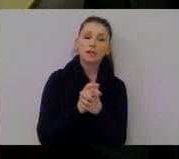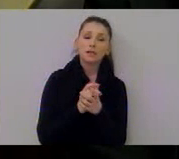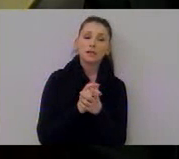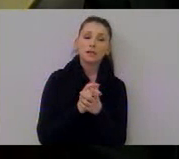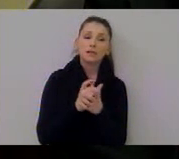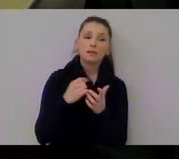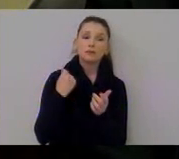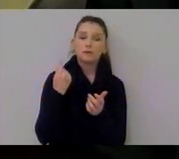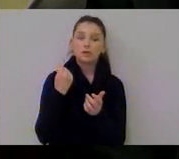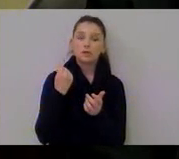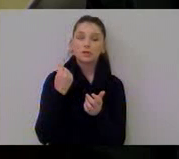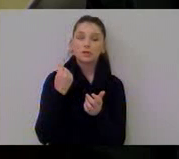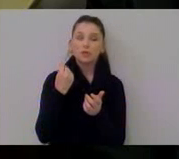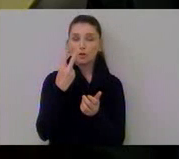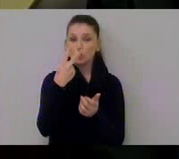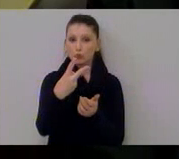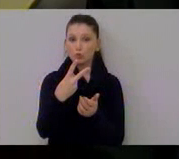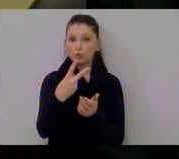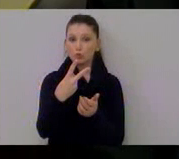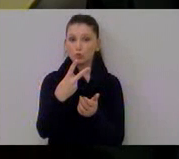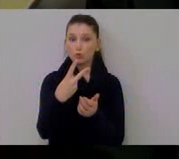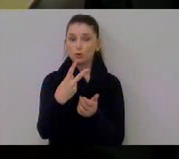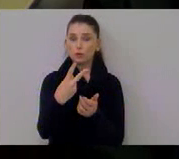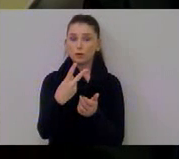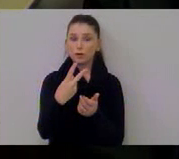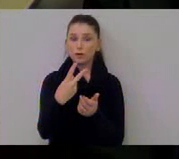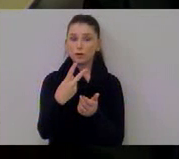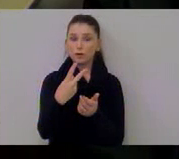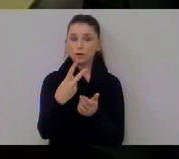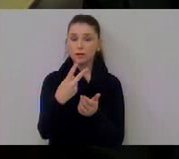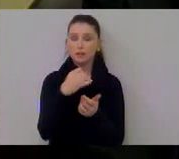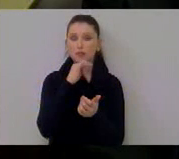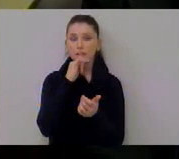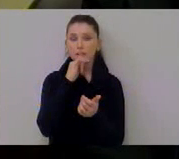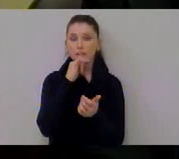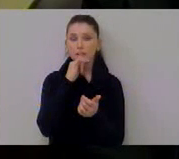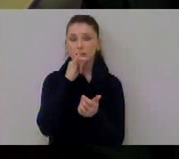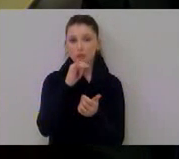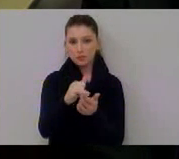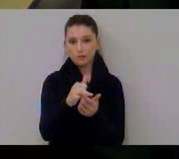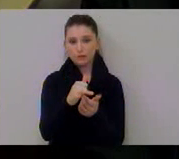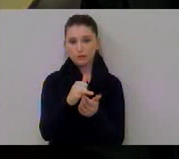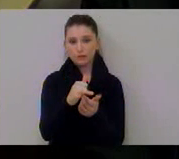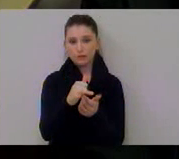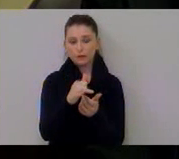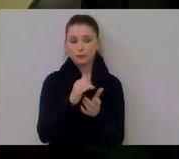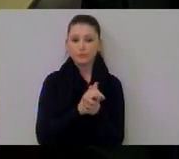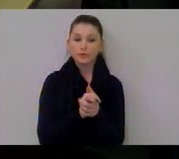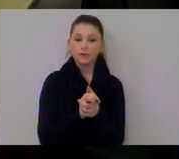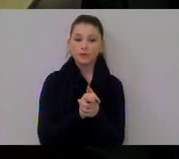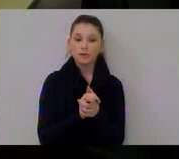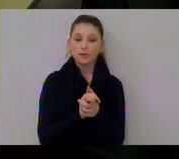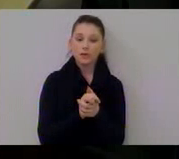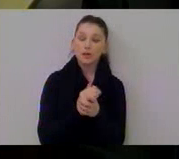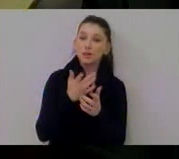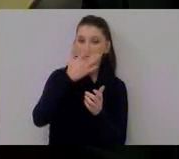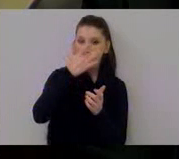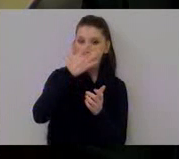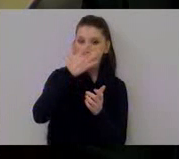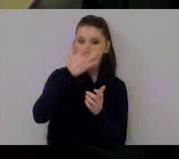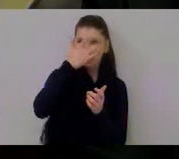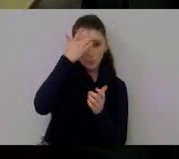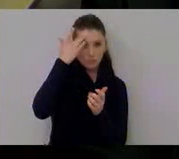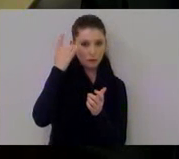lições. Aos cidadãos, não se calar diante